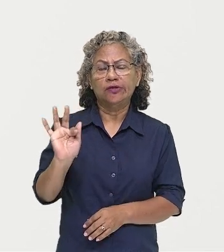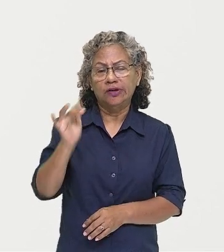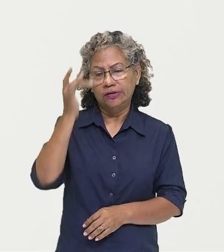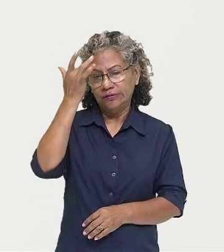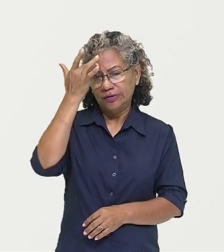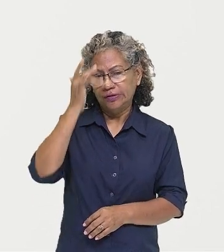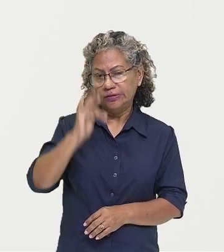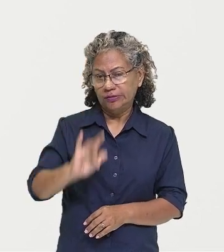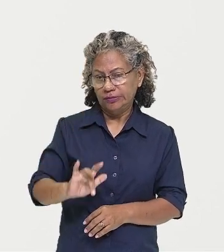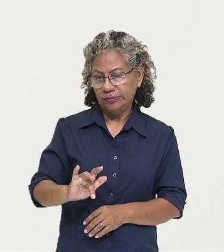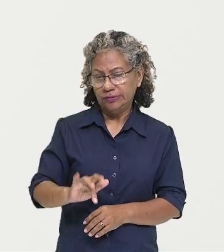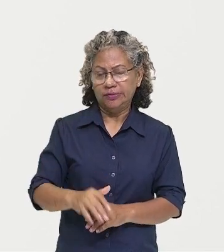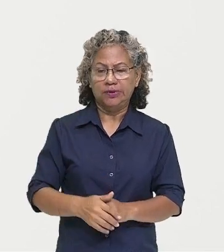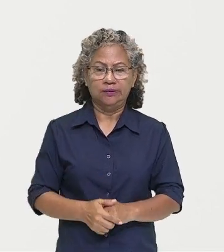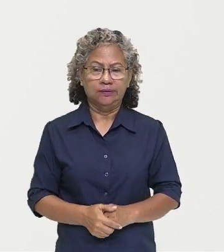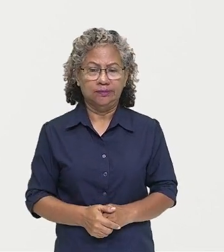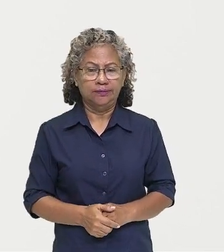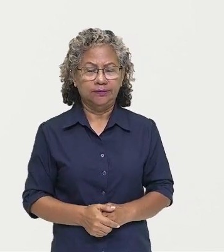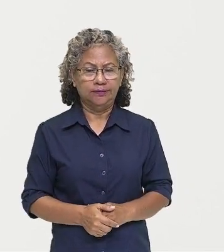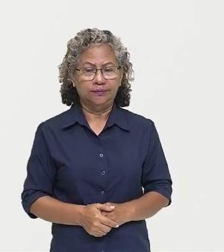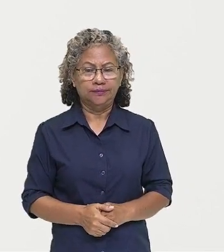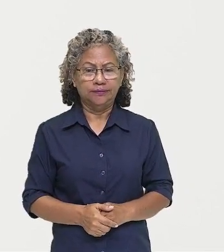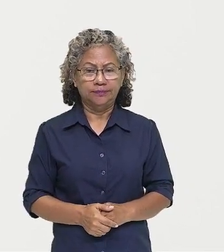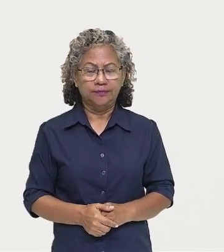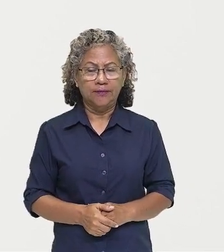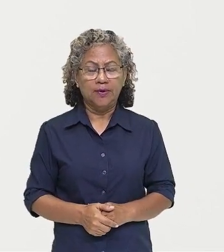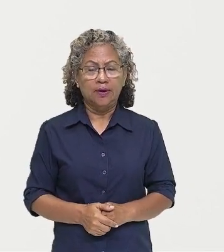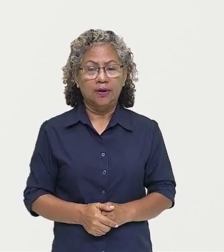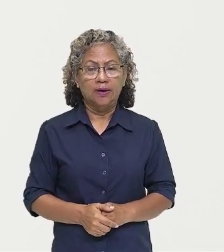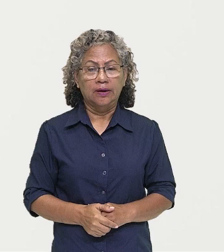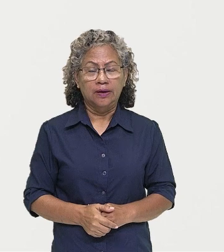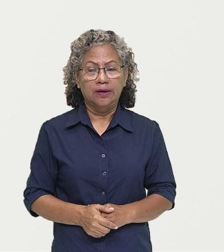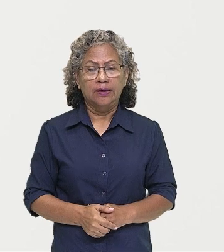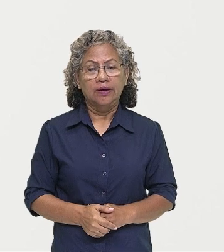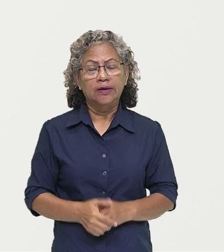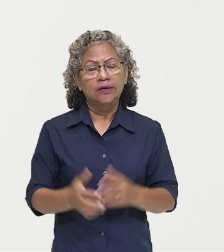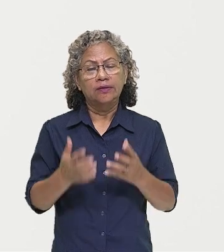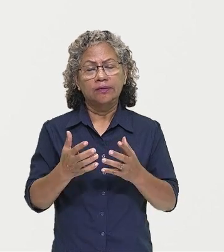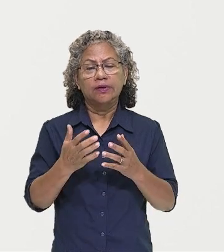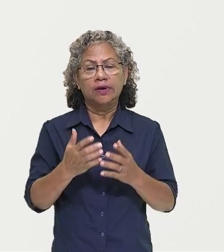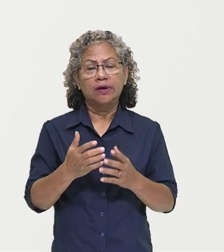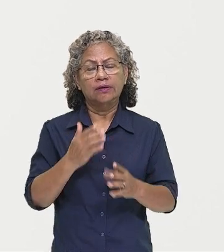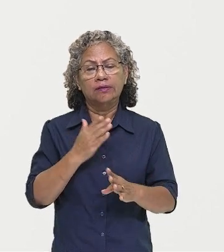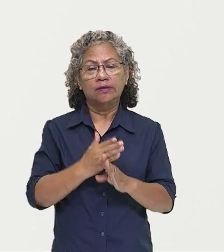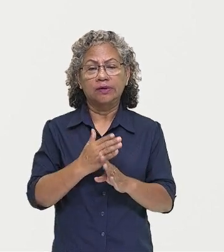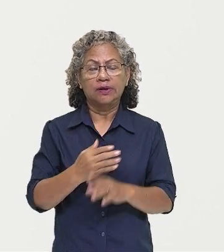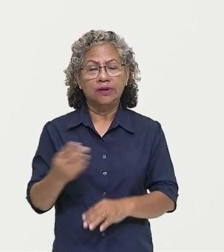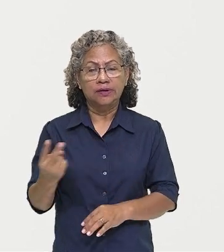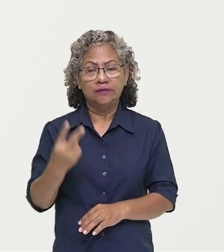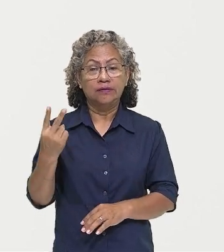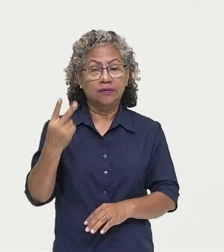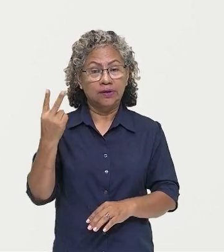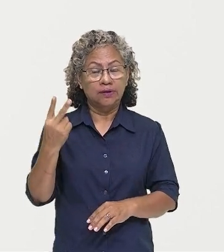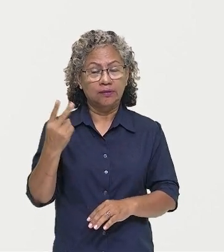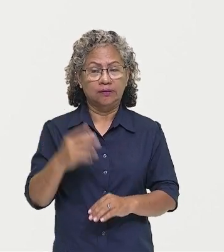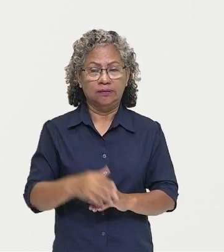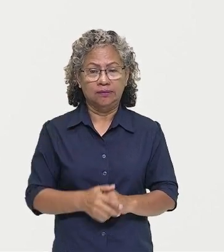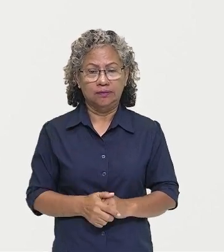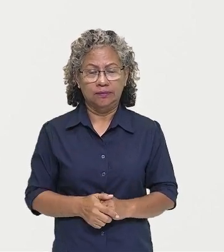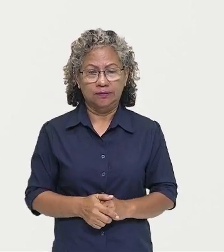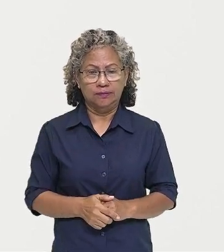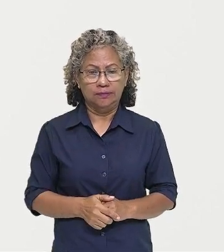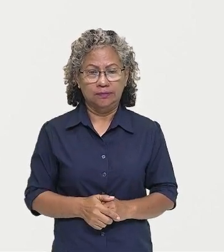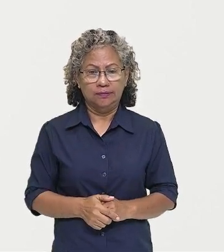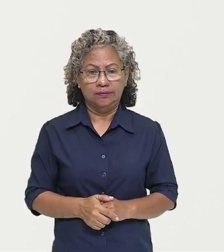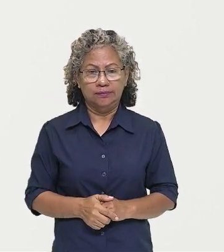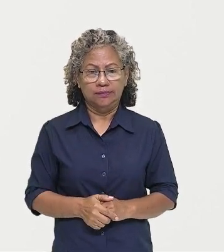metros por segundo ao quadrado. Para encontrar o valor da massa, vamos aplicar a segunda